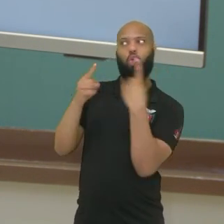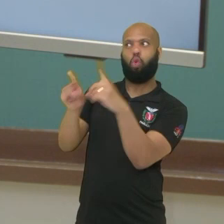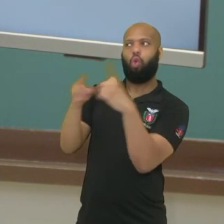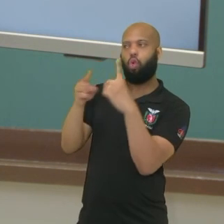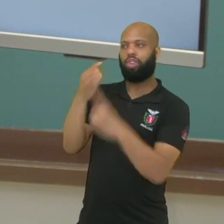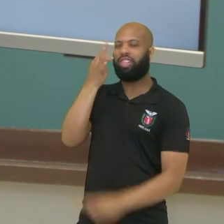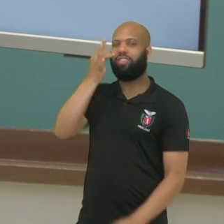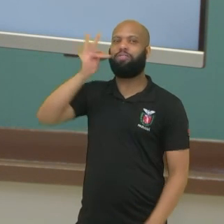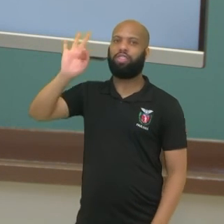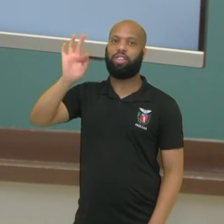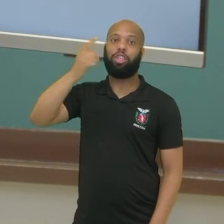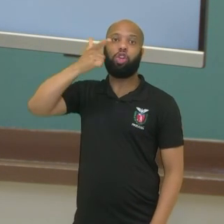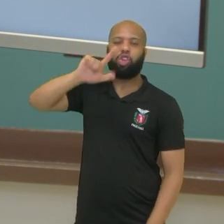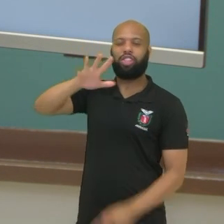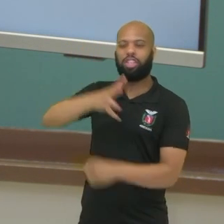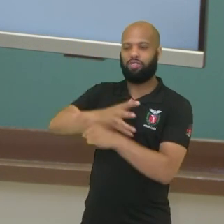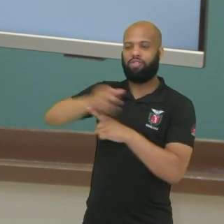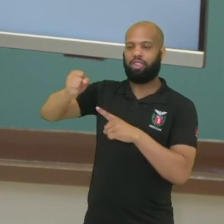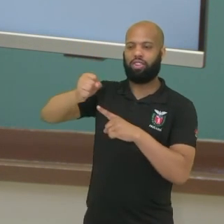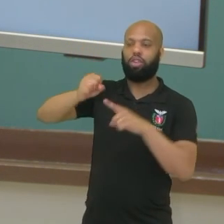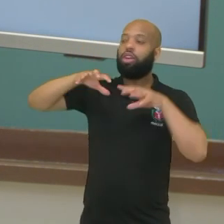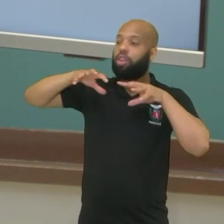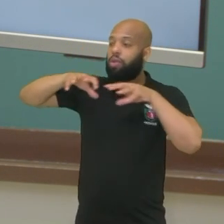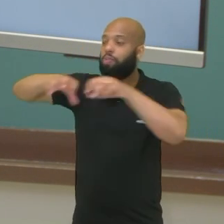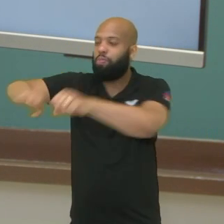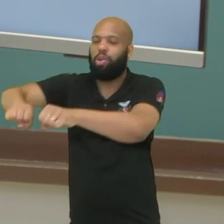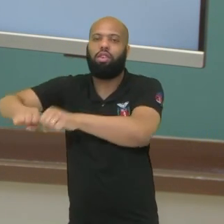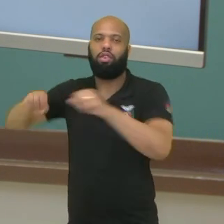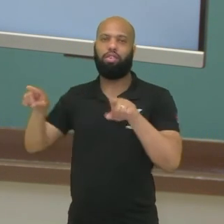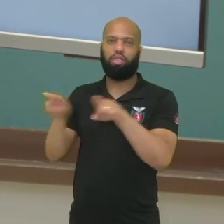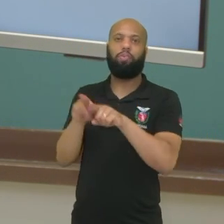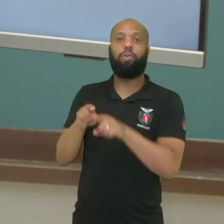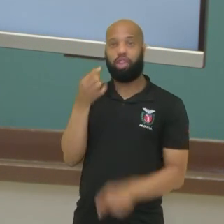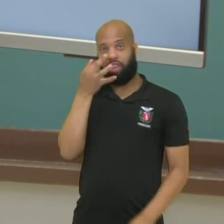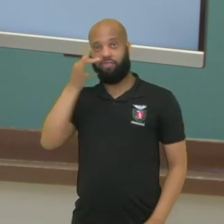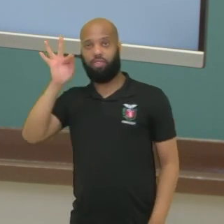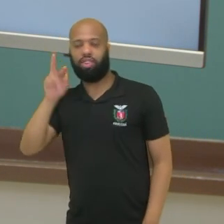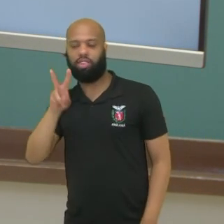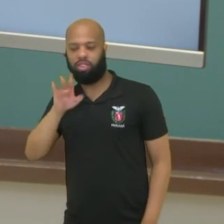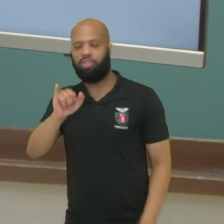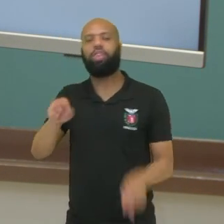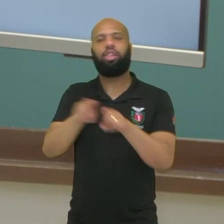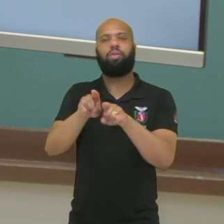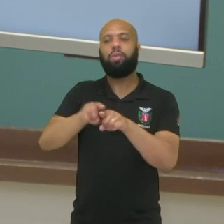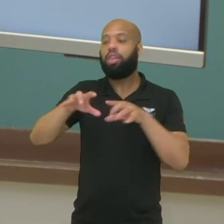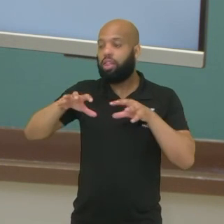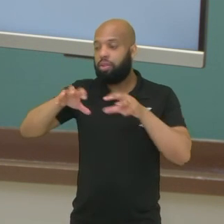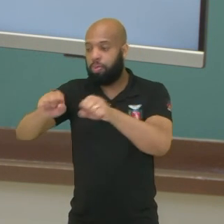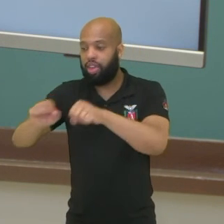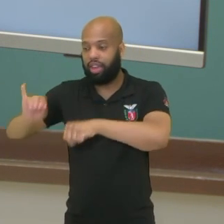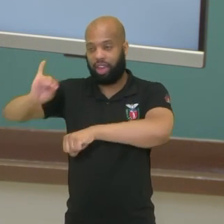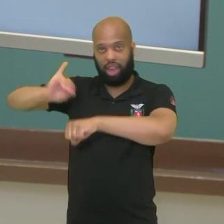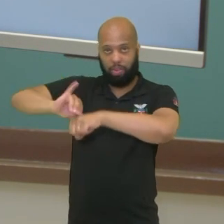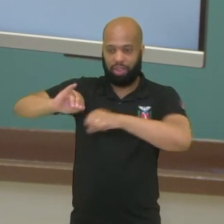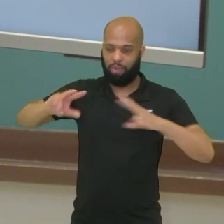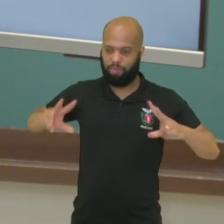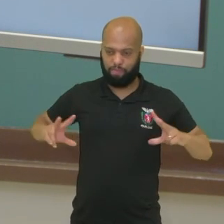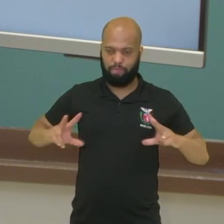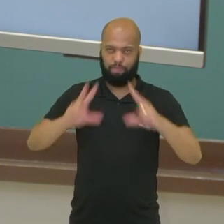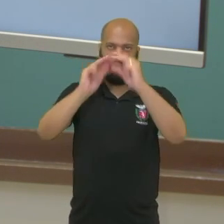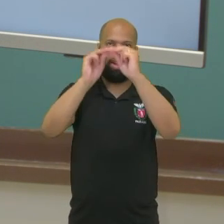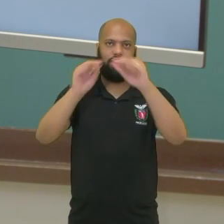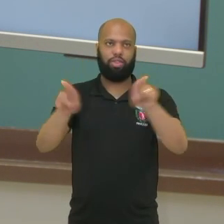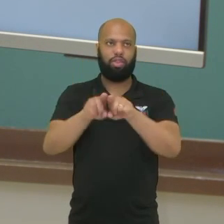os franceses, ocupou a França, né? E vai também ocupar a capital francesa, Paris, né? Isso